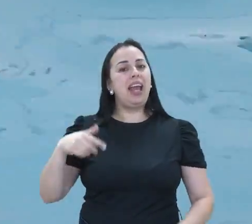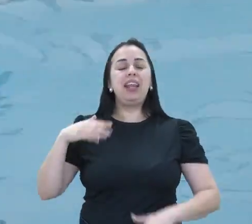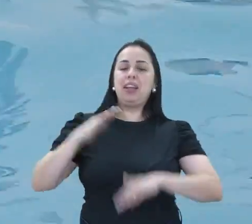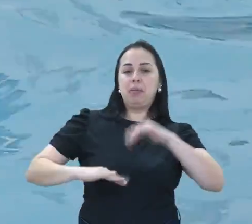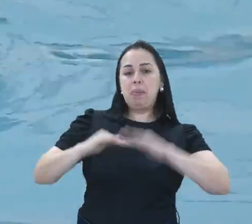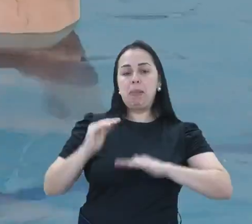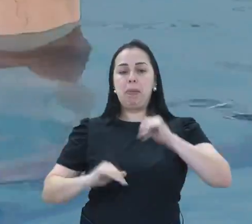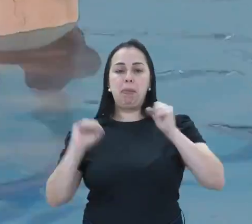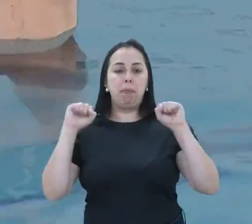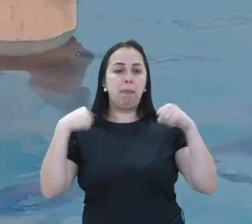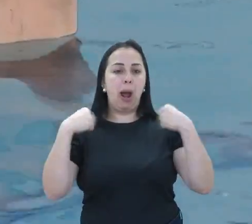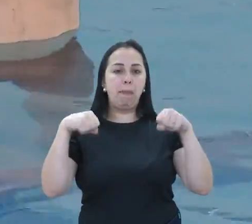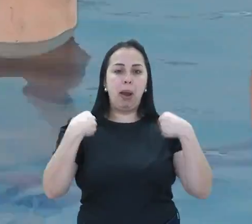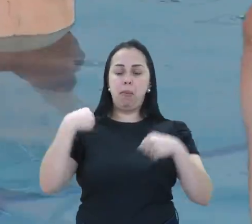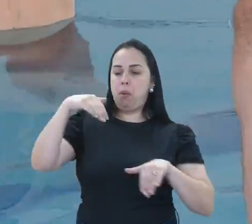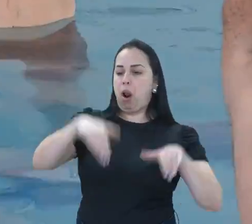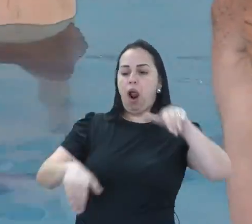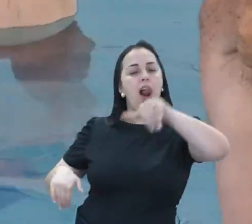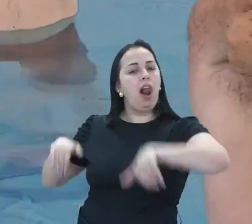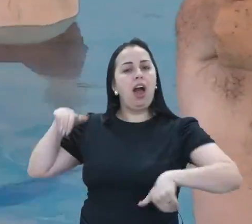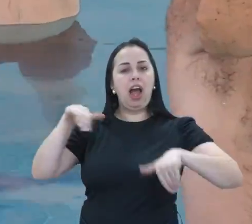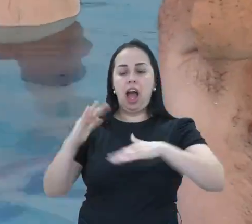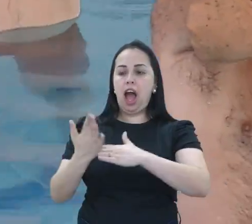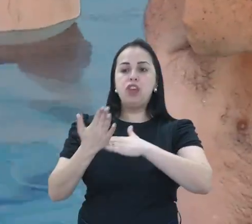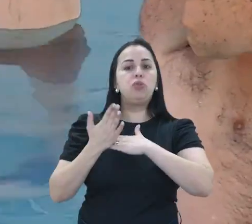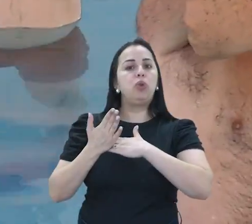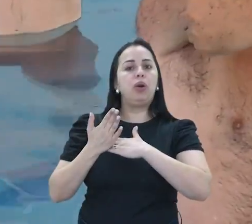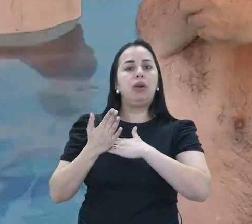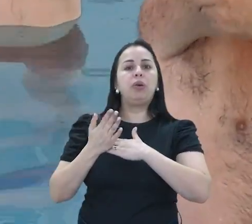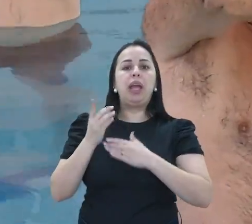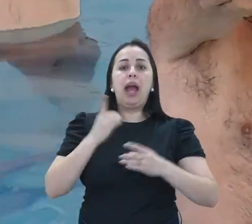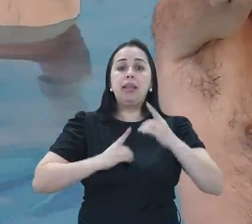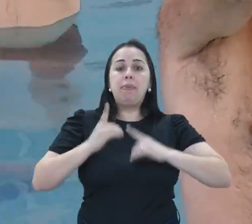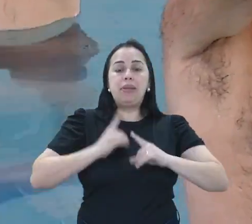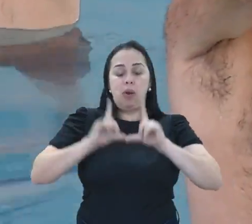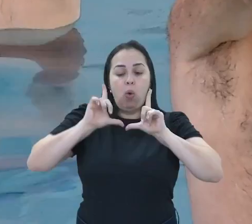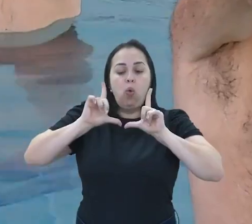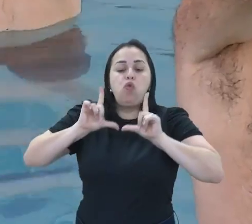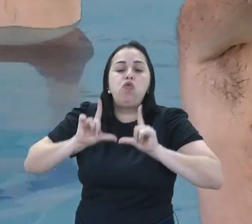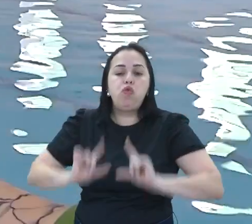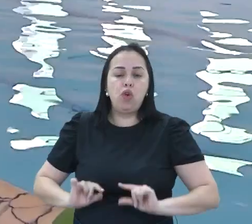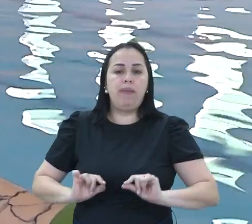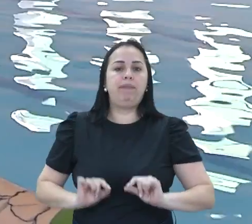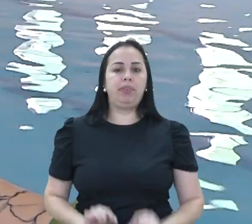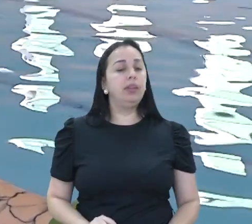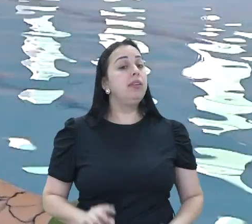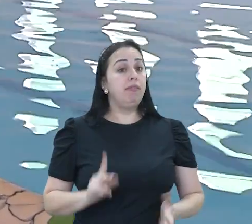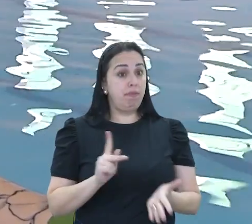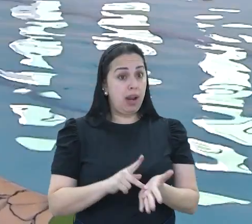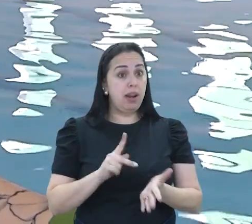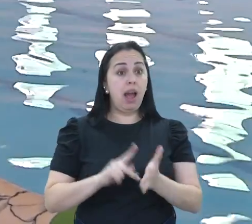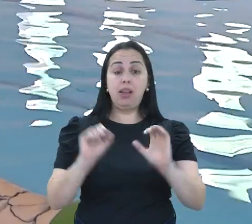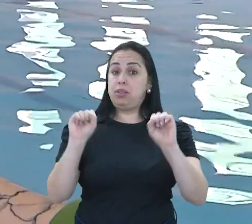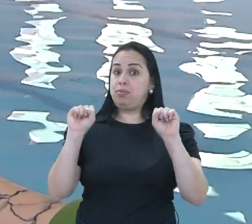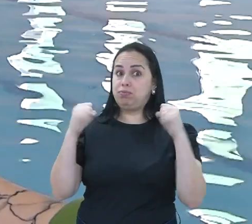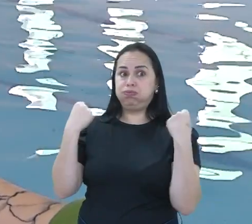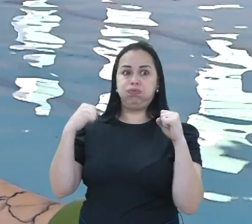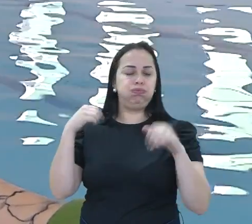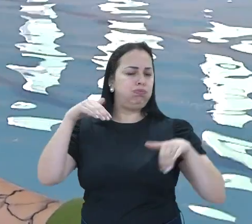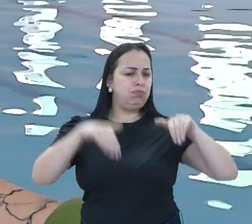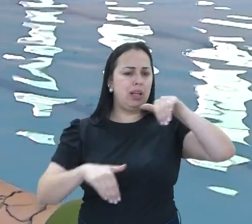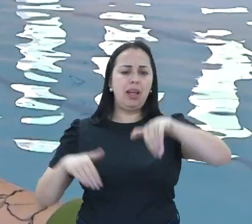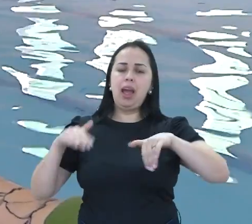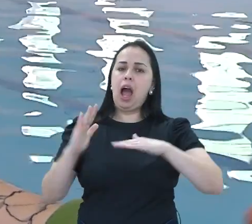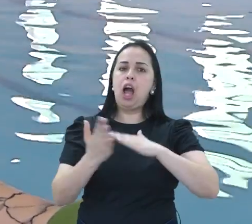bons hábitos e muita alegria. Praticar exercícios físicos ajudou a vencer a depressão. E o exercício físico é